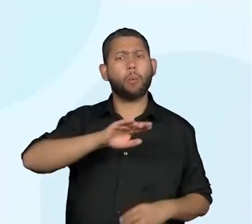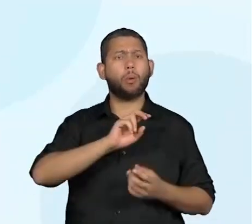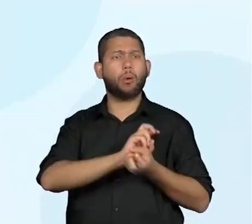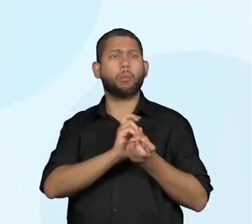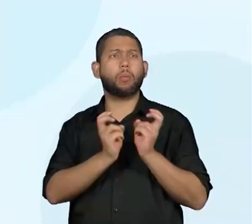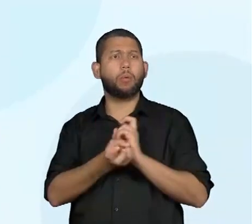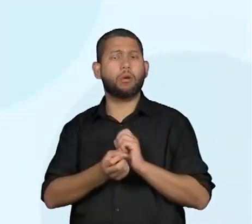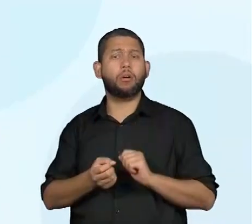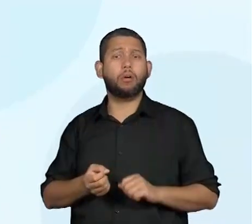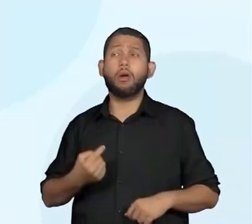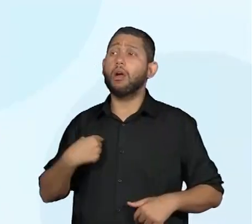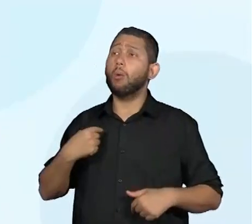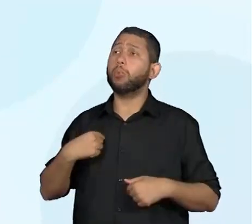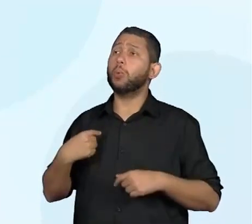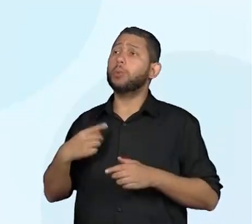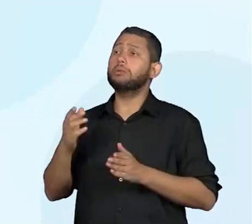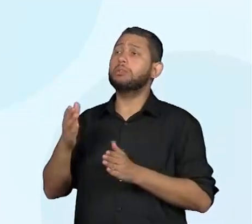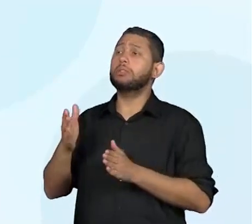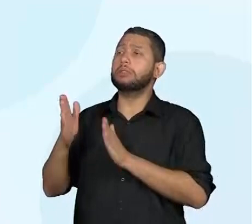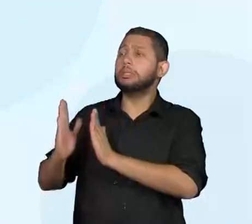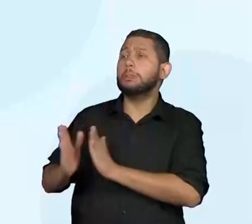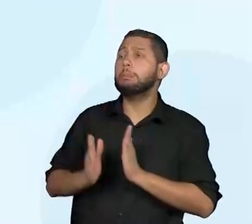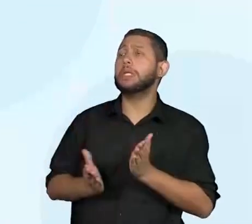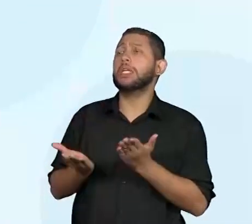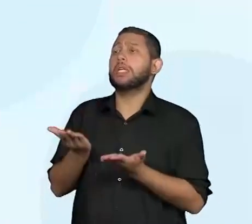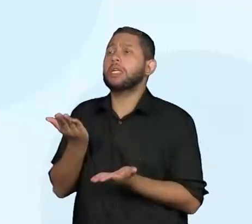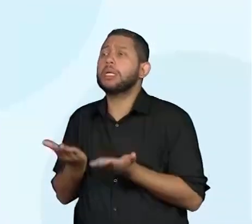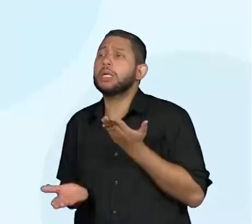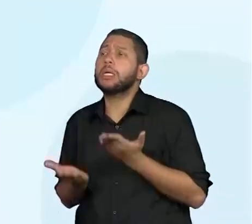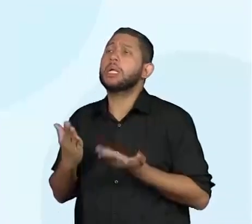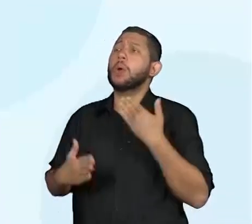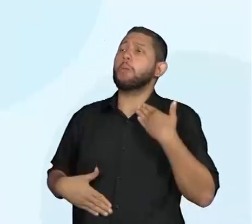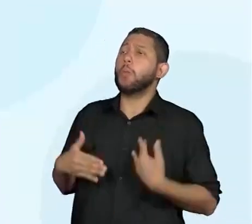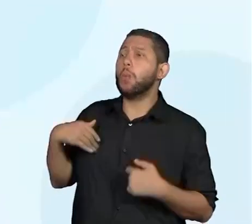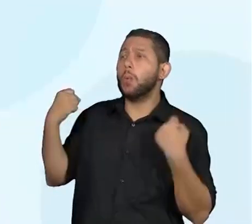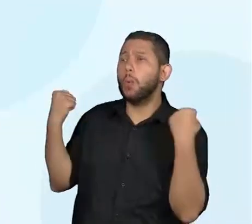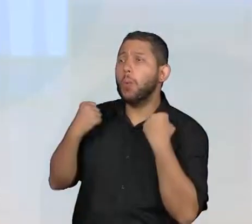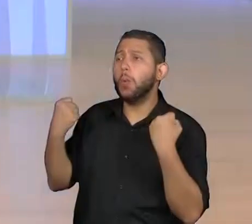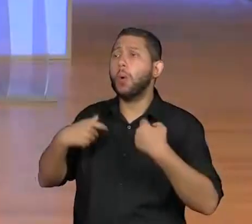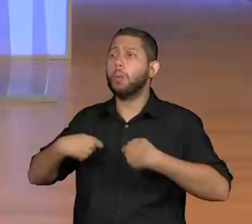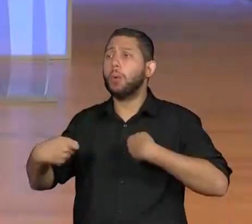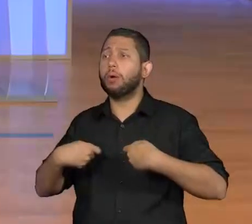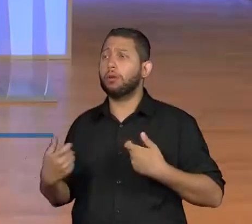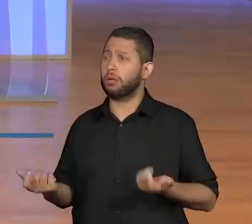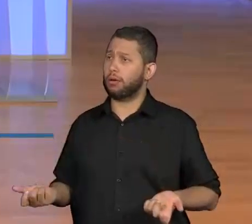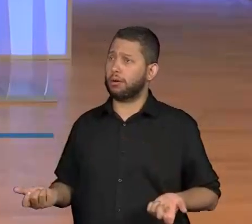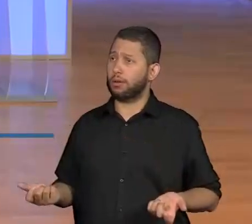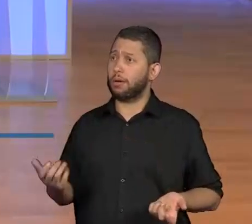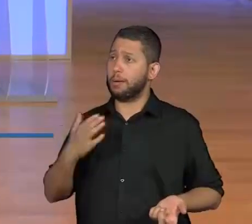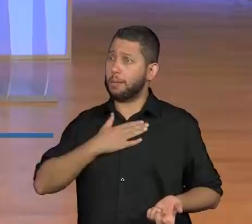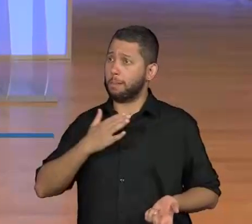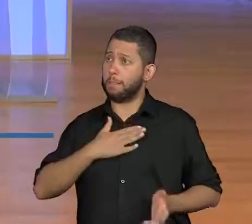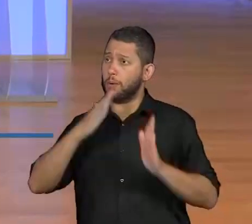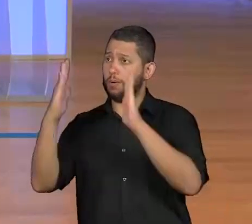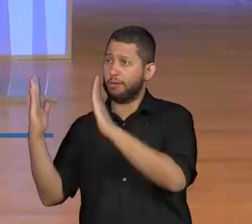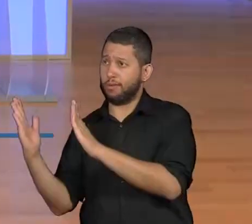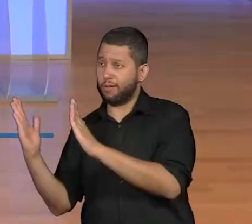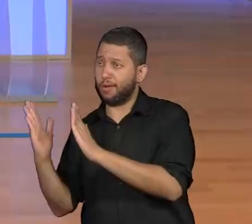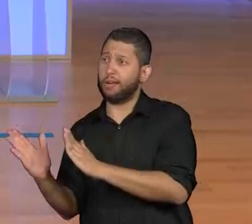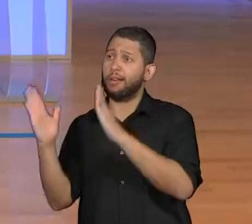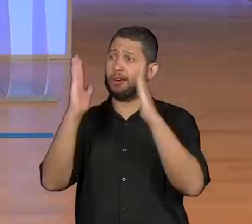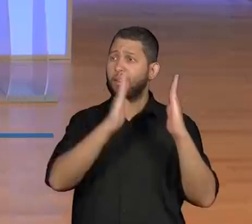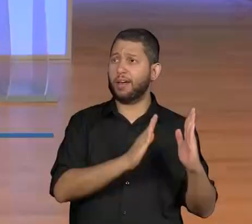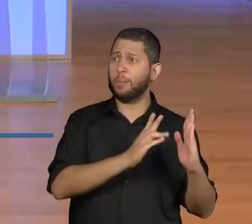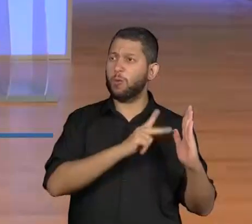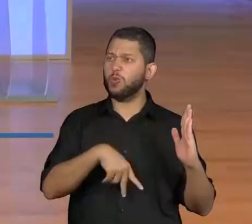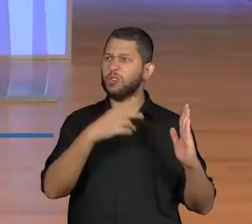coloquei disciplina, equilíbrio, condicionamento físico, autocontrole. Olha lá. Olha lá. A professora está com